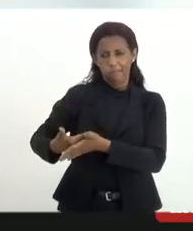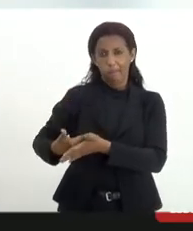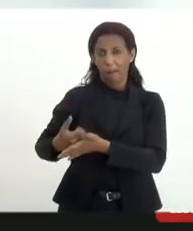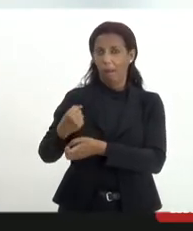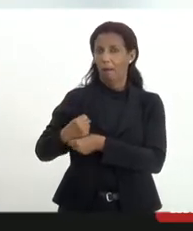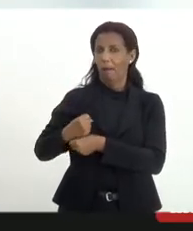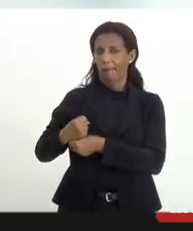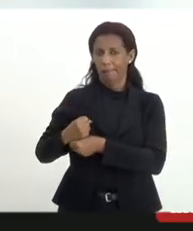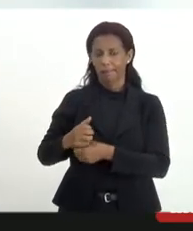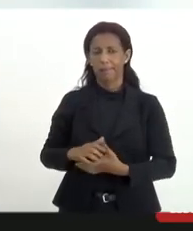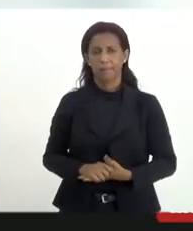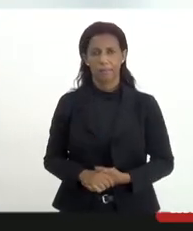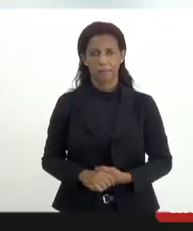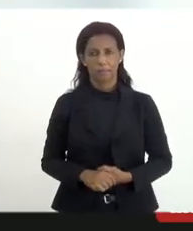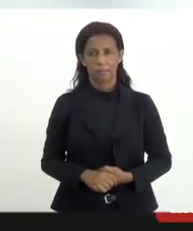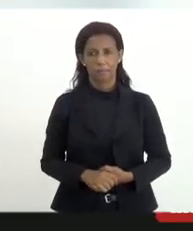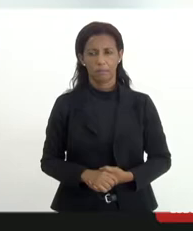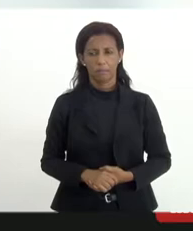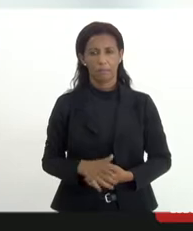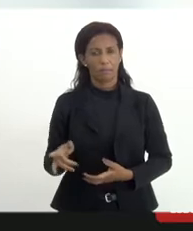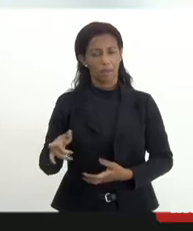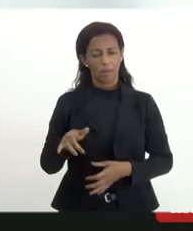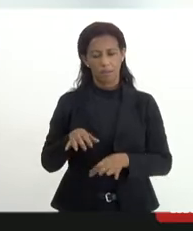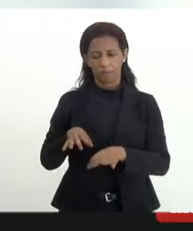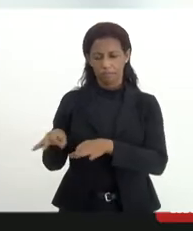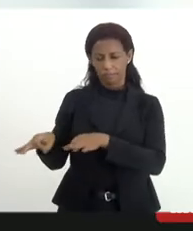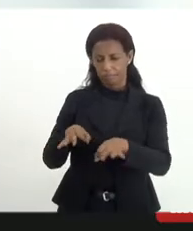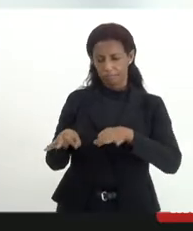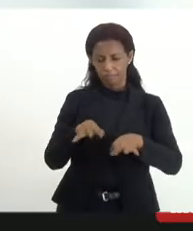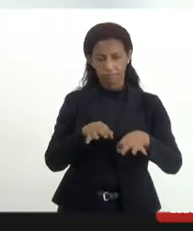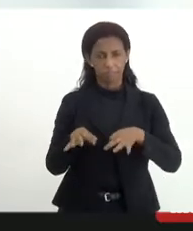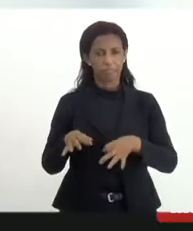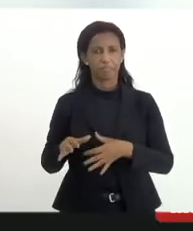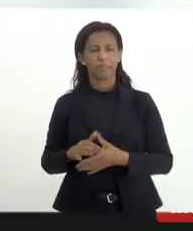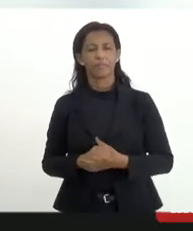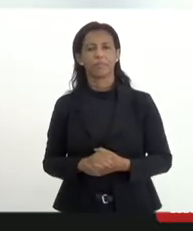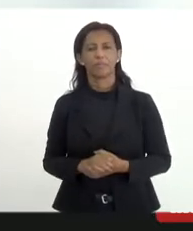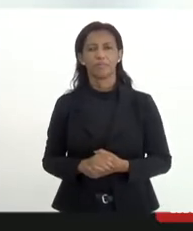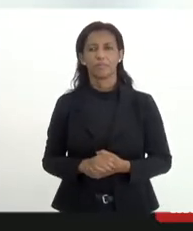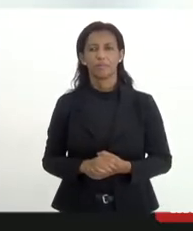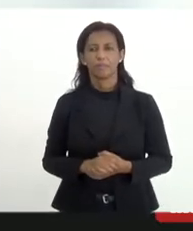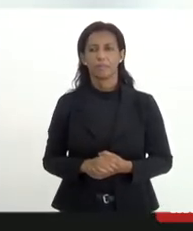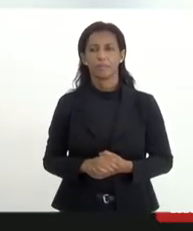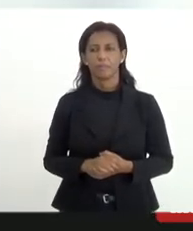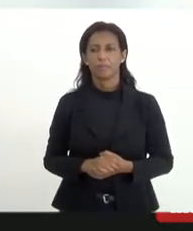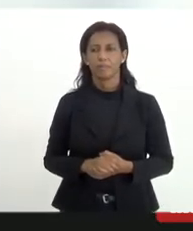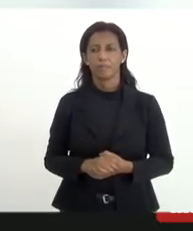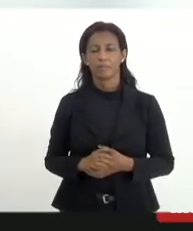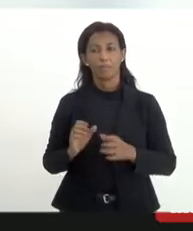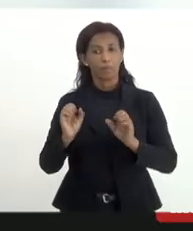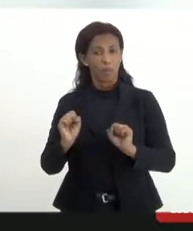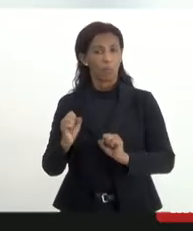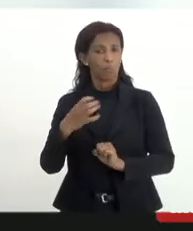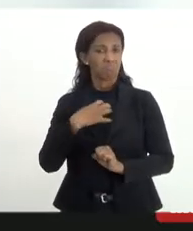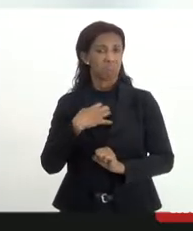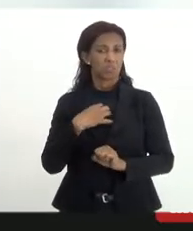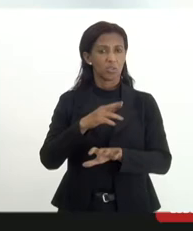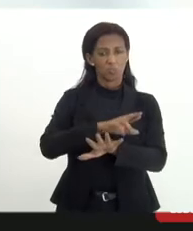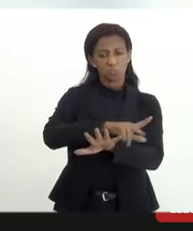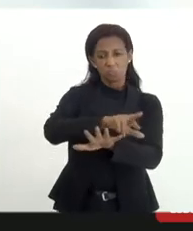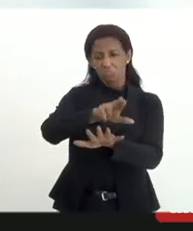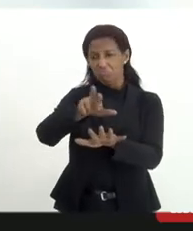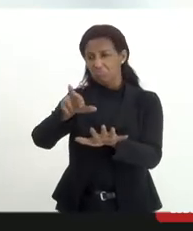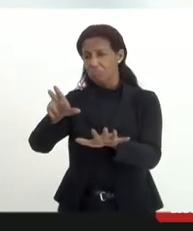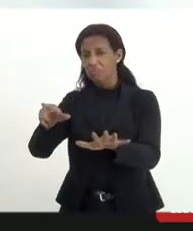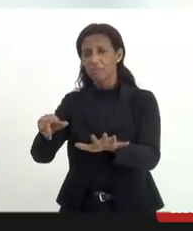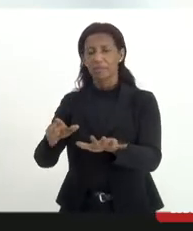décadas. Essas medidas profiláticas podem ser de diversas